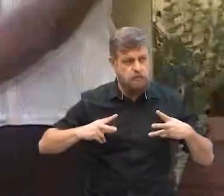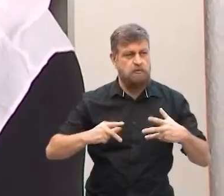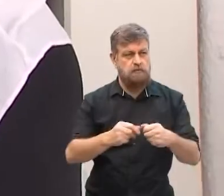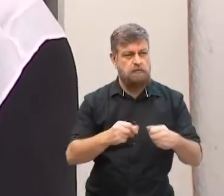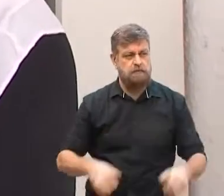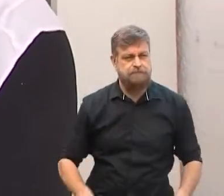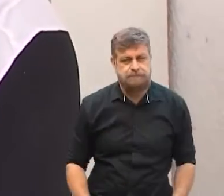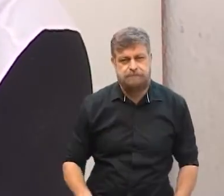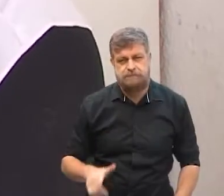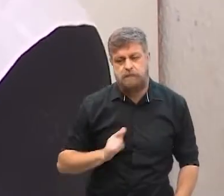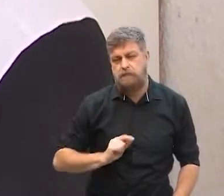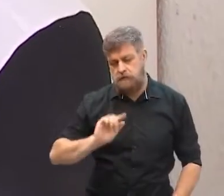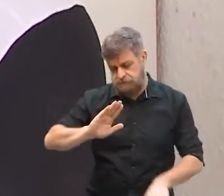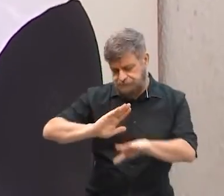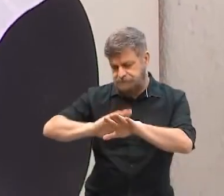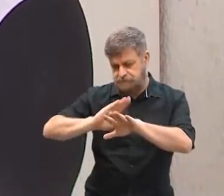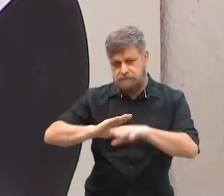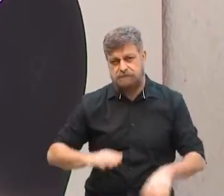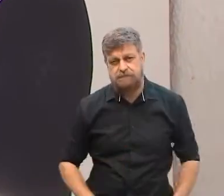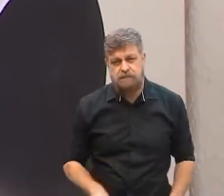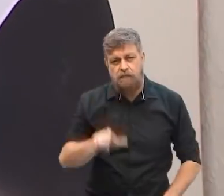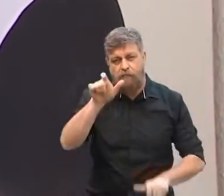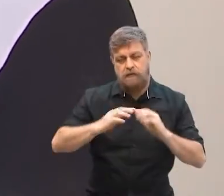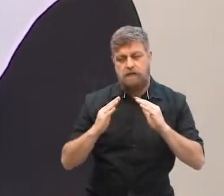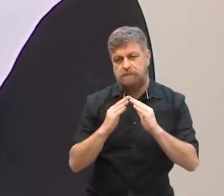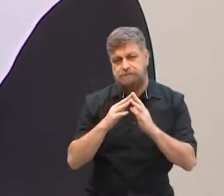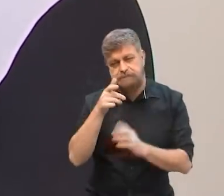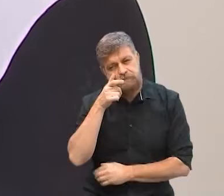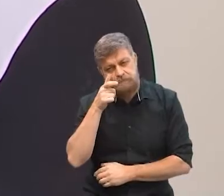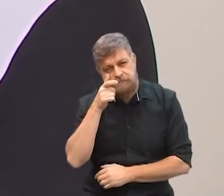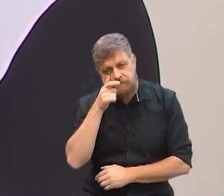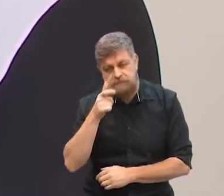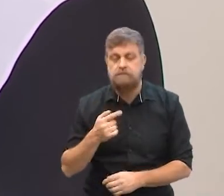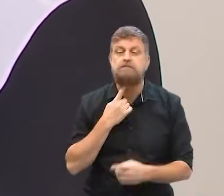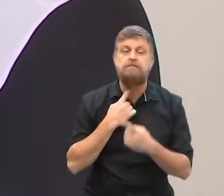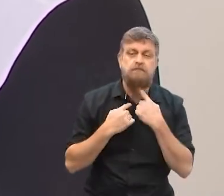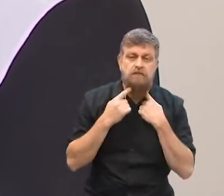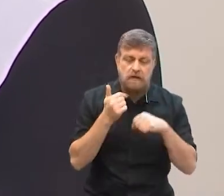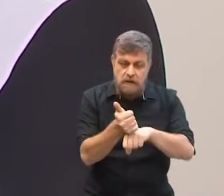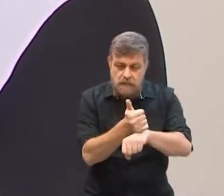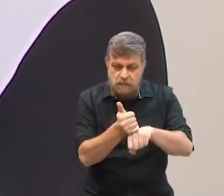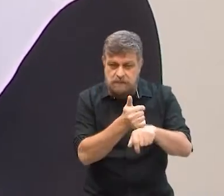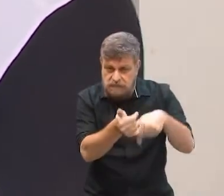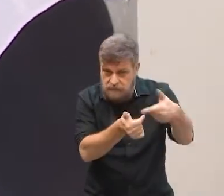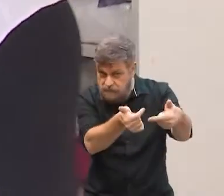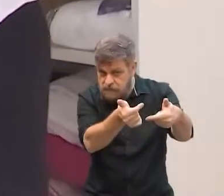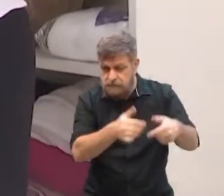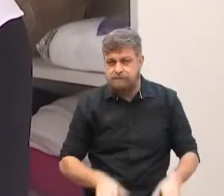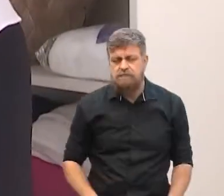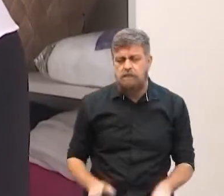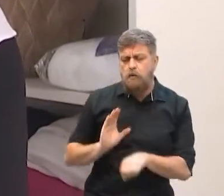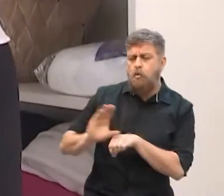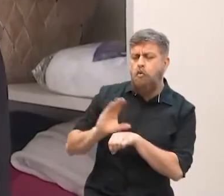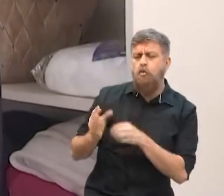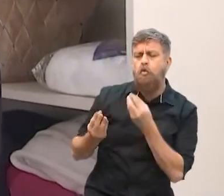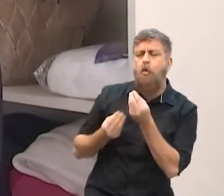cabeça. Tá. E pra quem tá em casa e tem interesse em seguir nessa área, que curso que